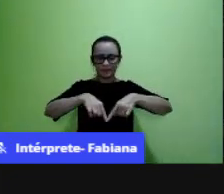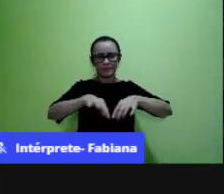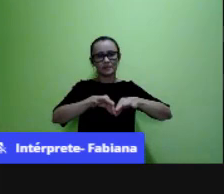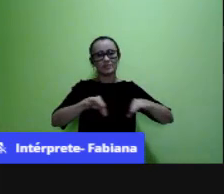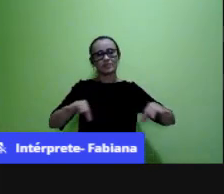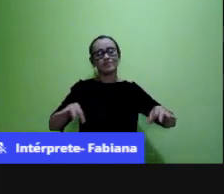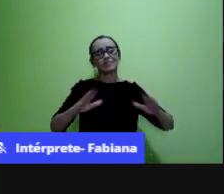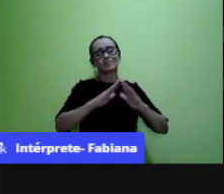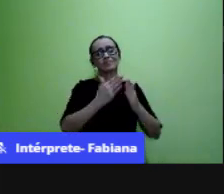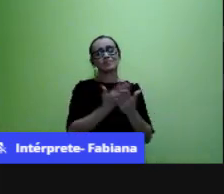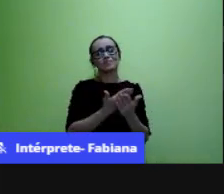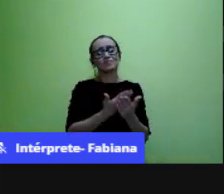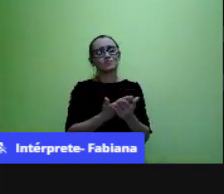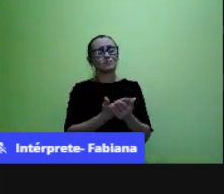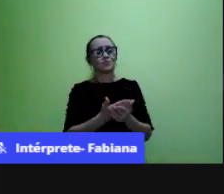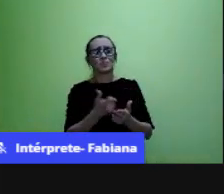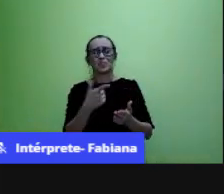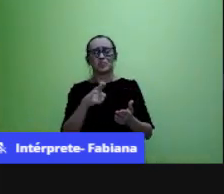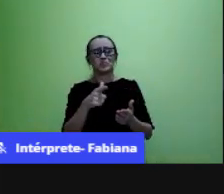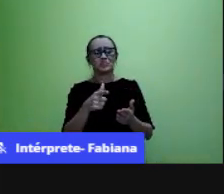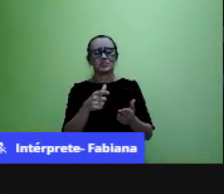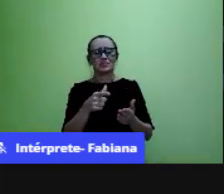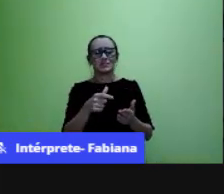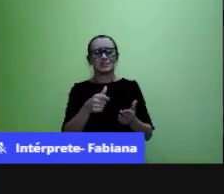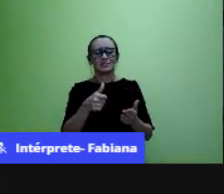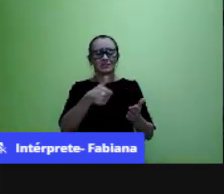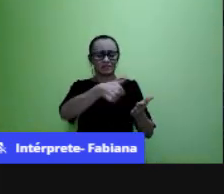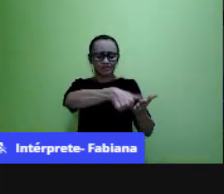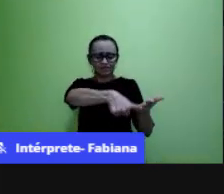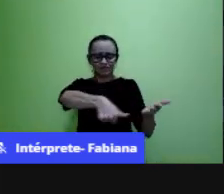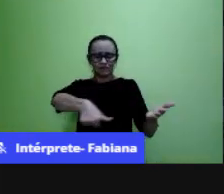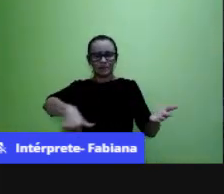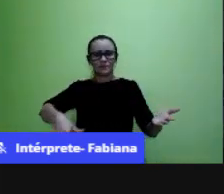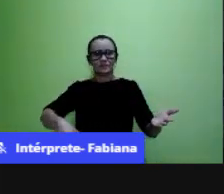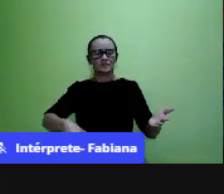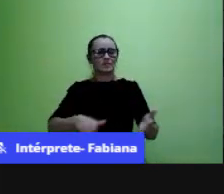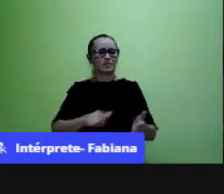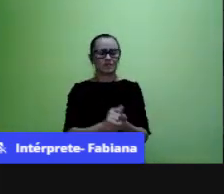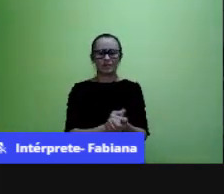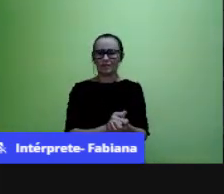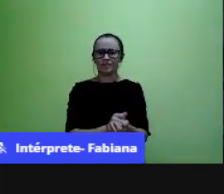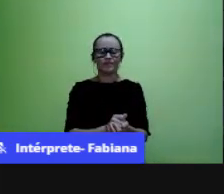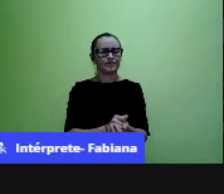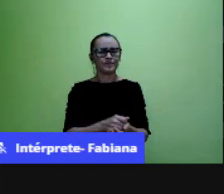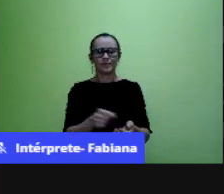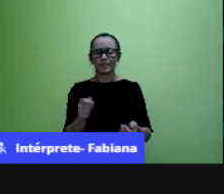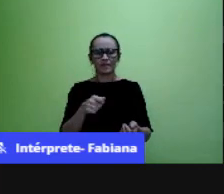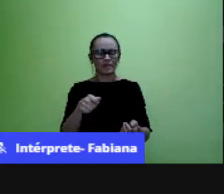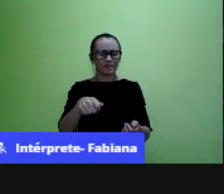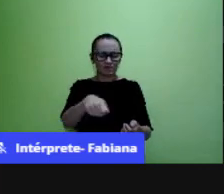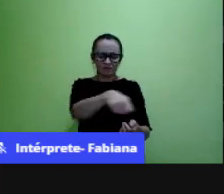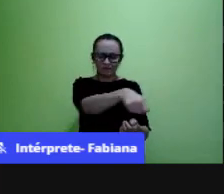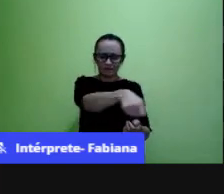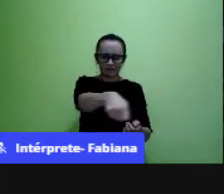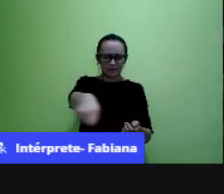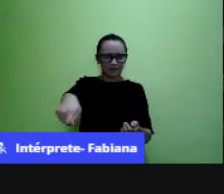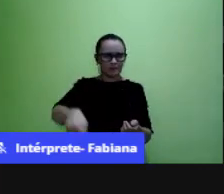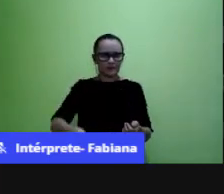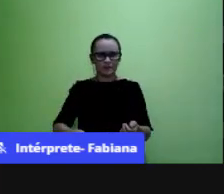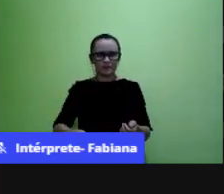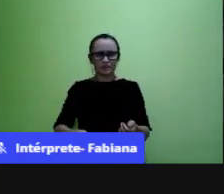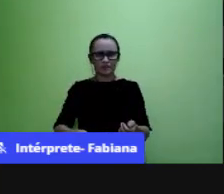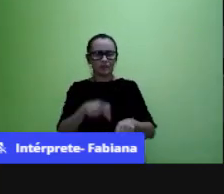escola não tem, os pais não têm essa fita adesiva, tudo bem. Pega uma vara, risca no chão, pega uma